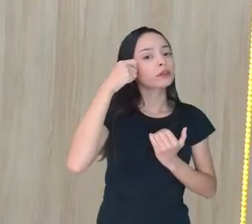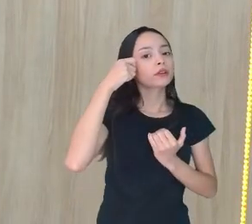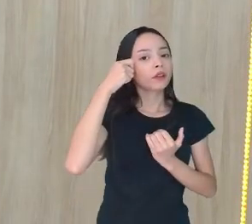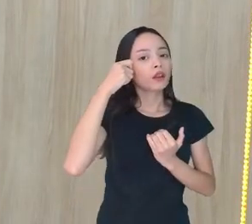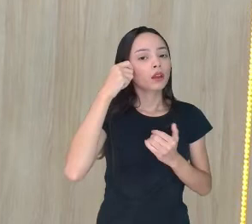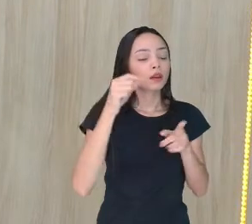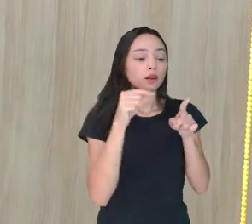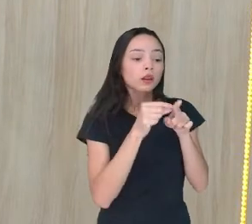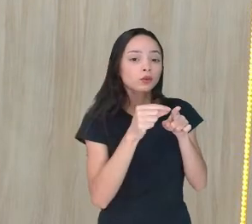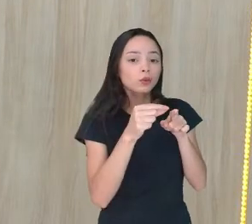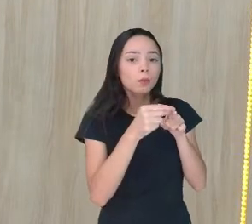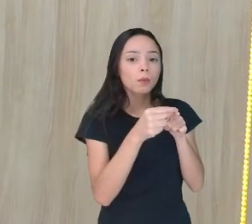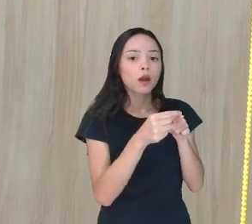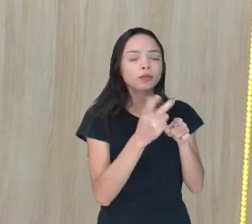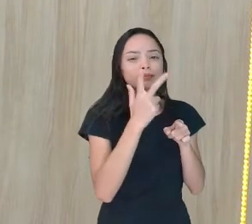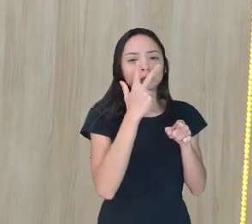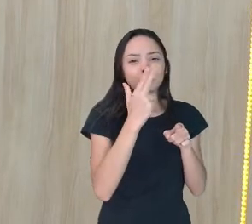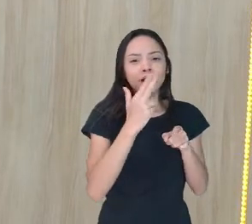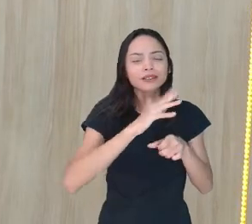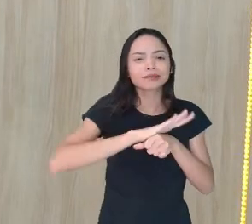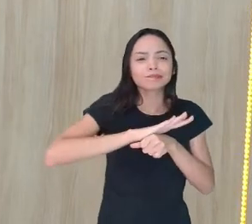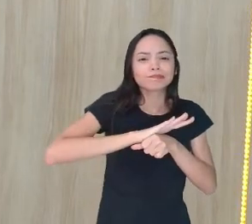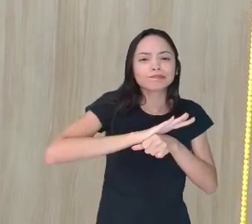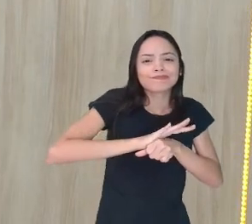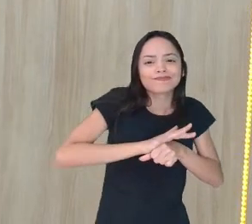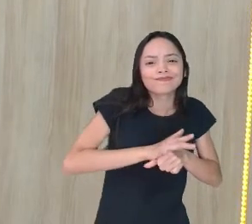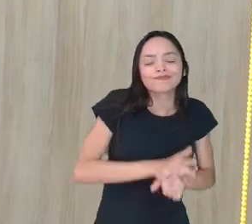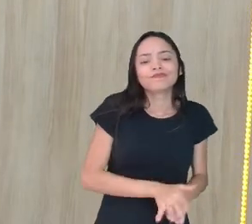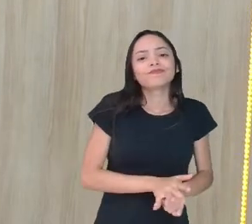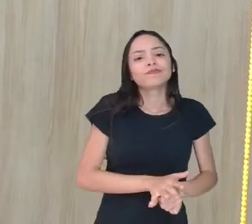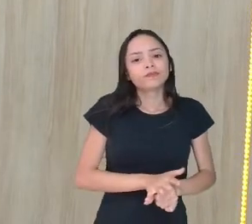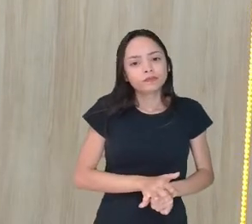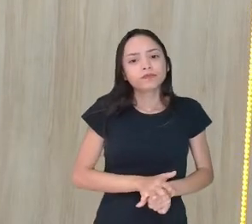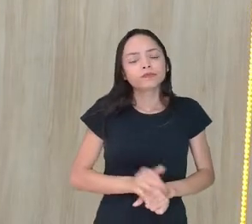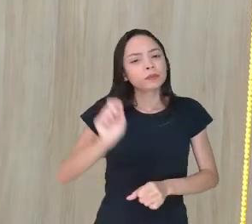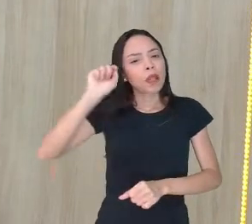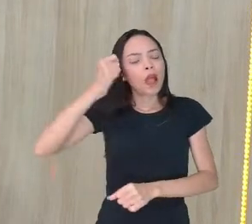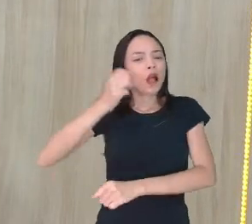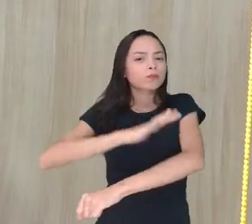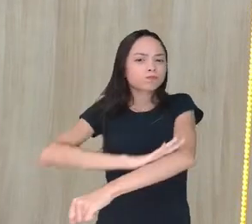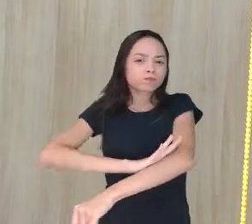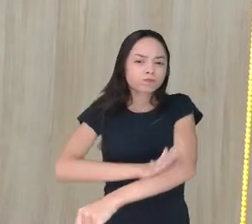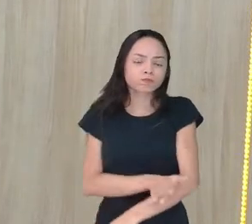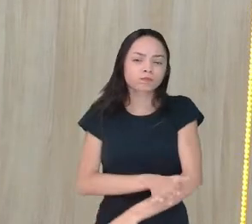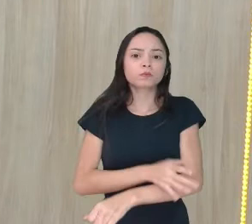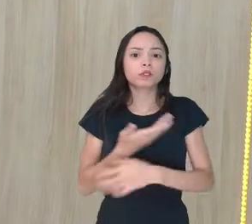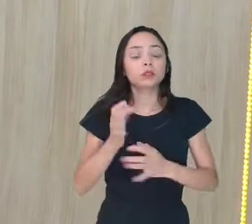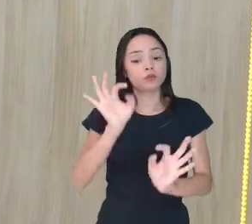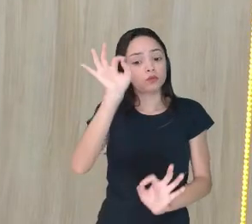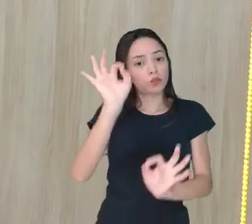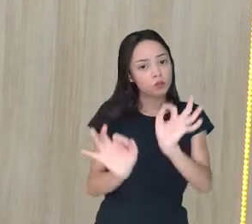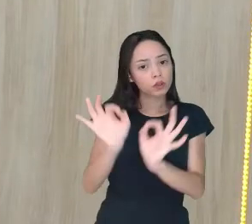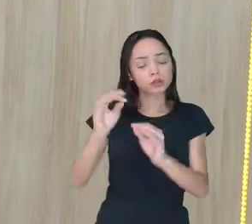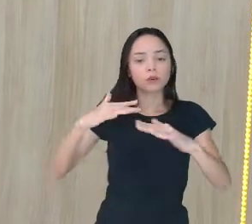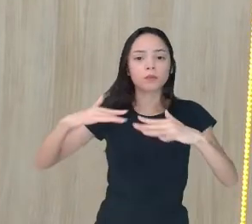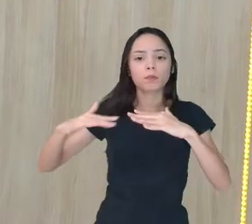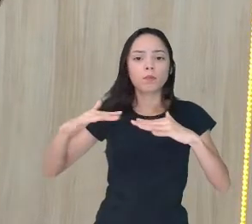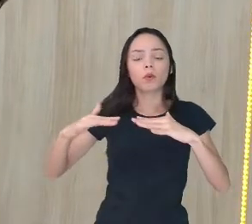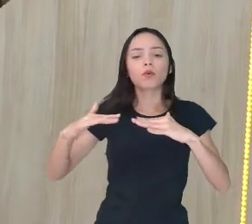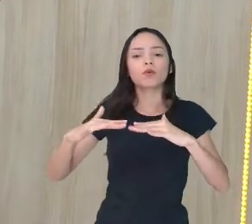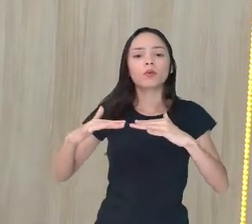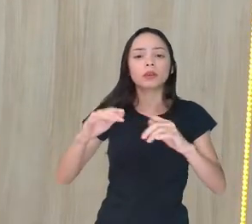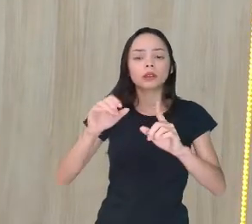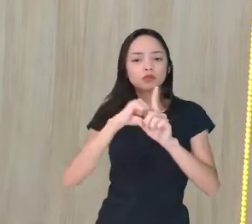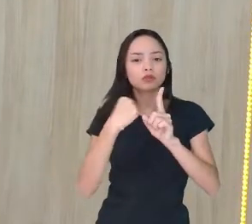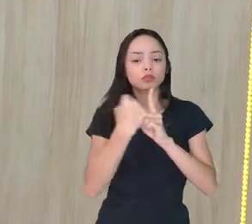seu bairro, ela está sendo muito vítima, né, de ações de racismo. Então, vai se organizar um movimento social de negros